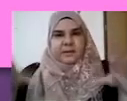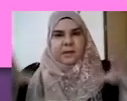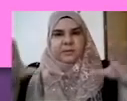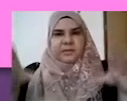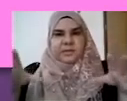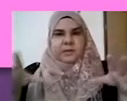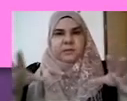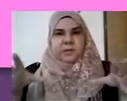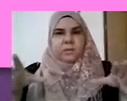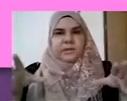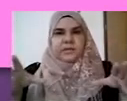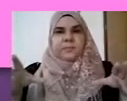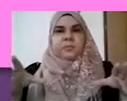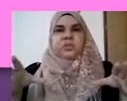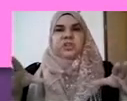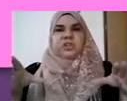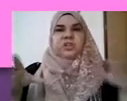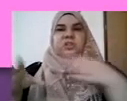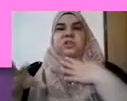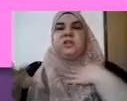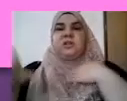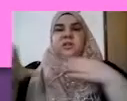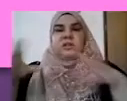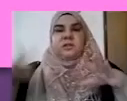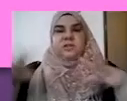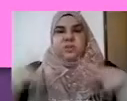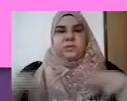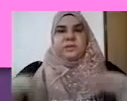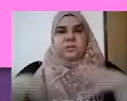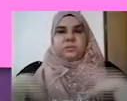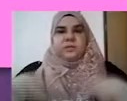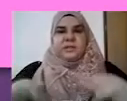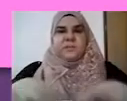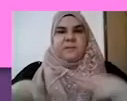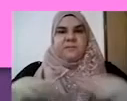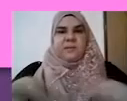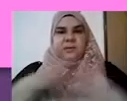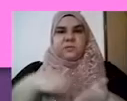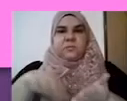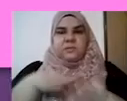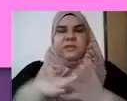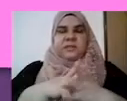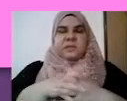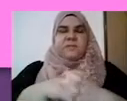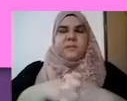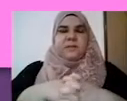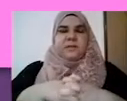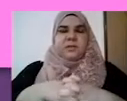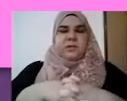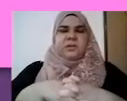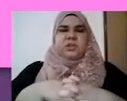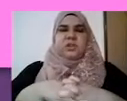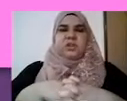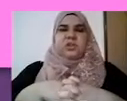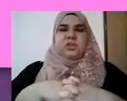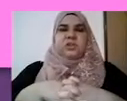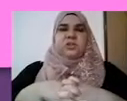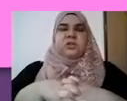exemplo, tem lá o desenho, tem um exemplo de um desses pavimentos, uma dessas